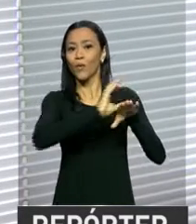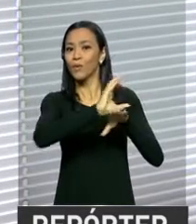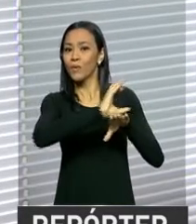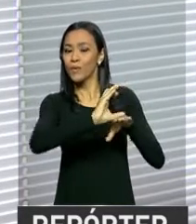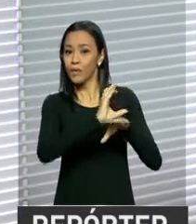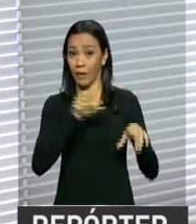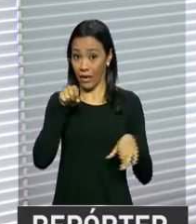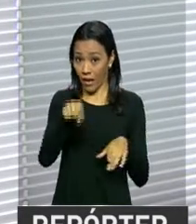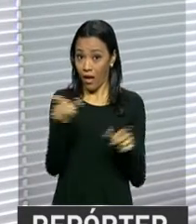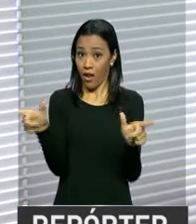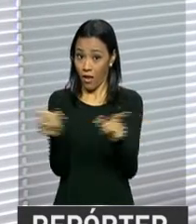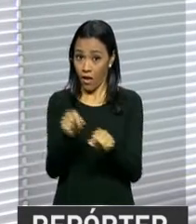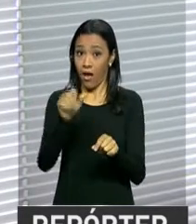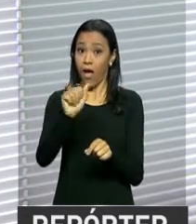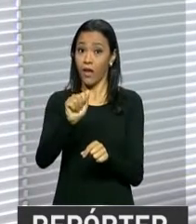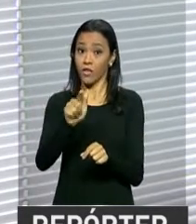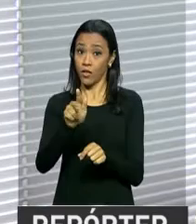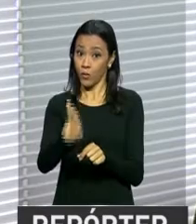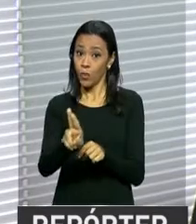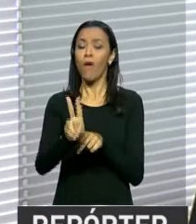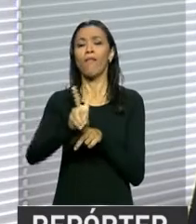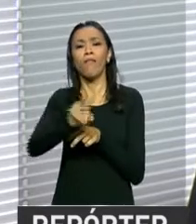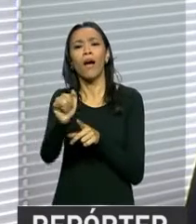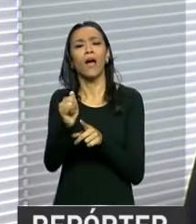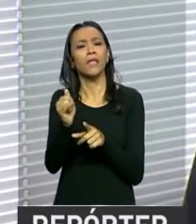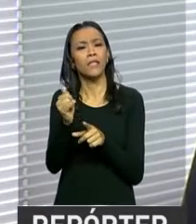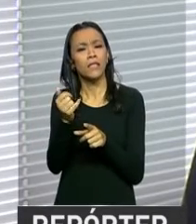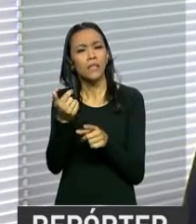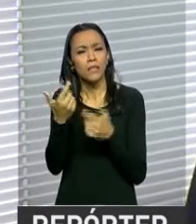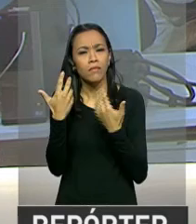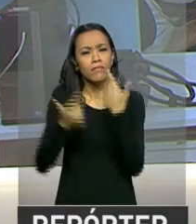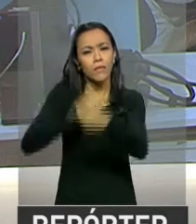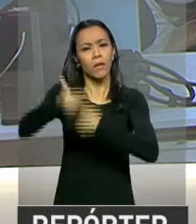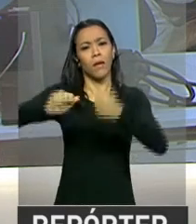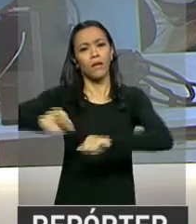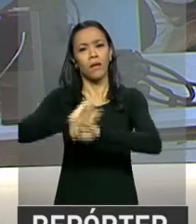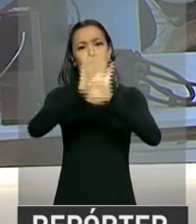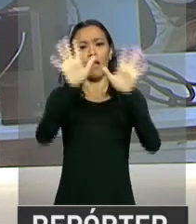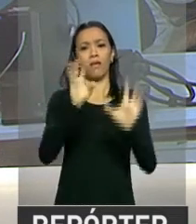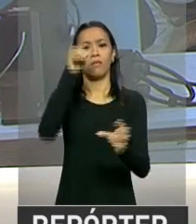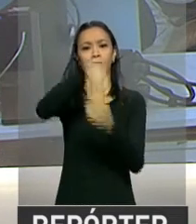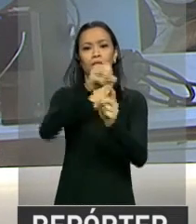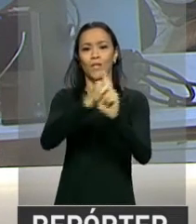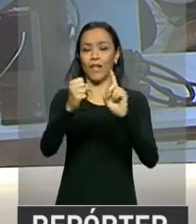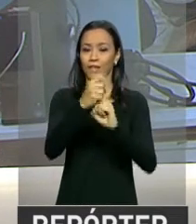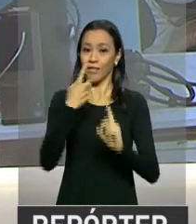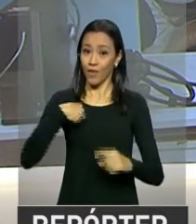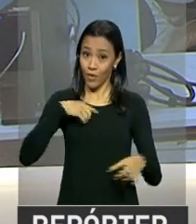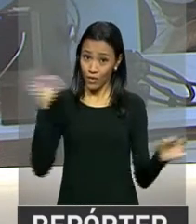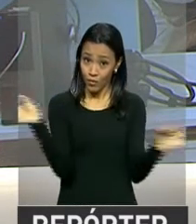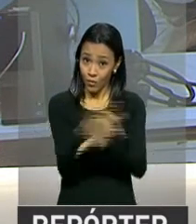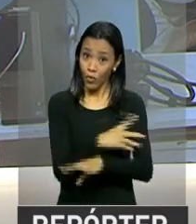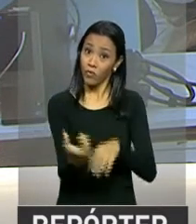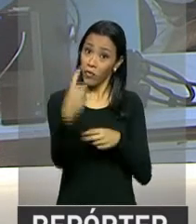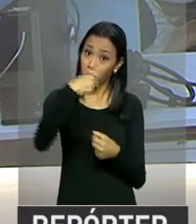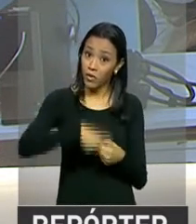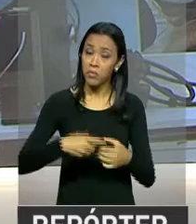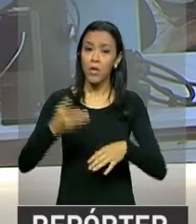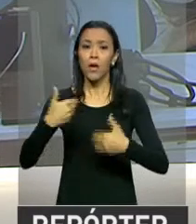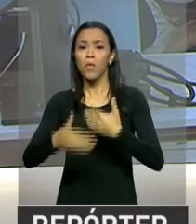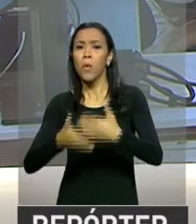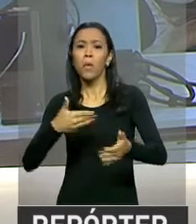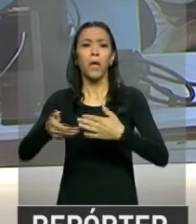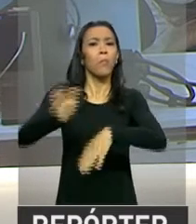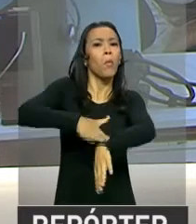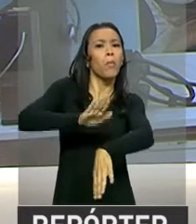vai buscar a visibilidade na sociedade brasileira. Nós ficamos por aqui, voltamos a qualquer momento com